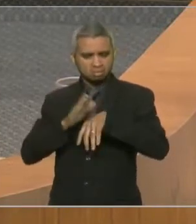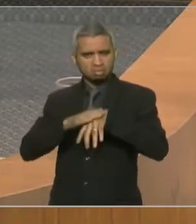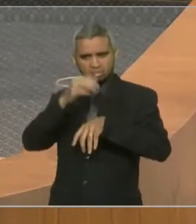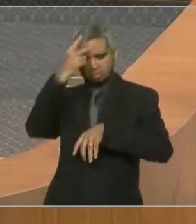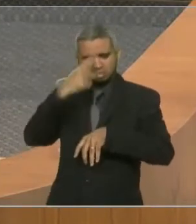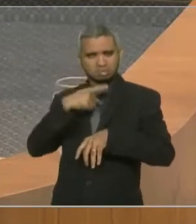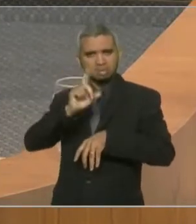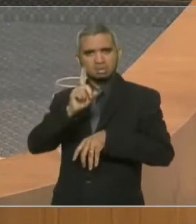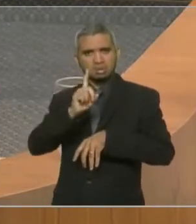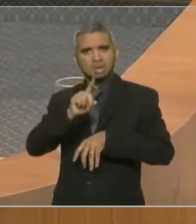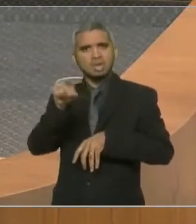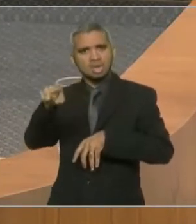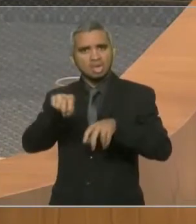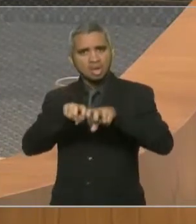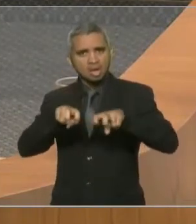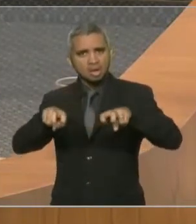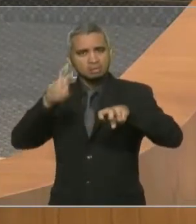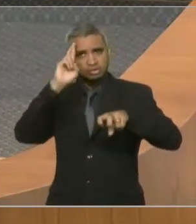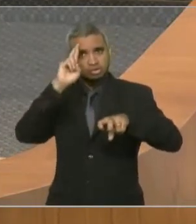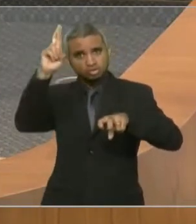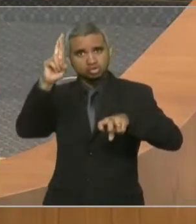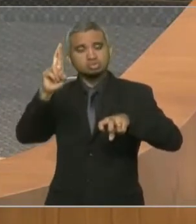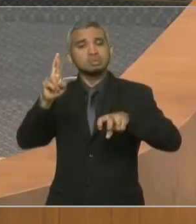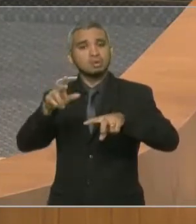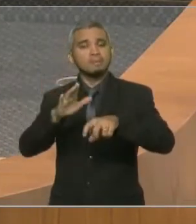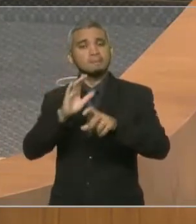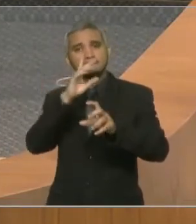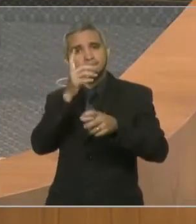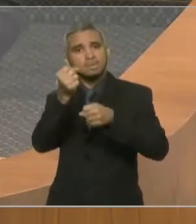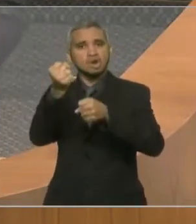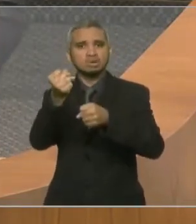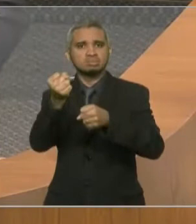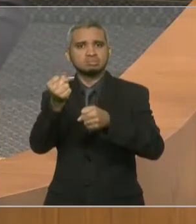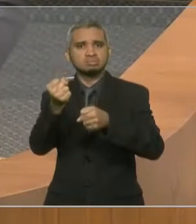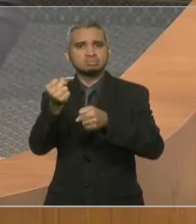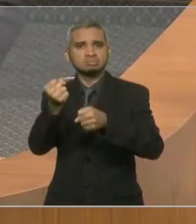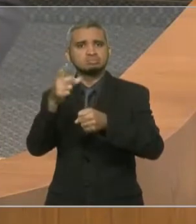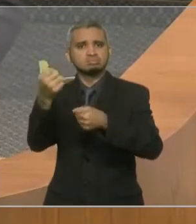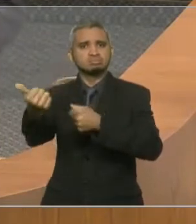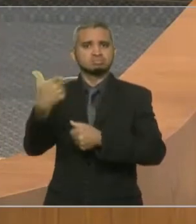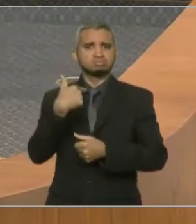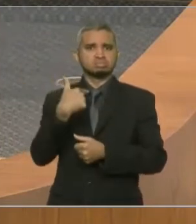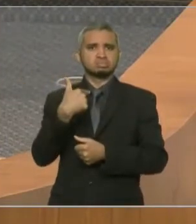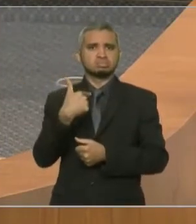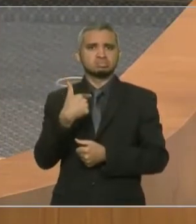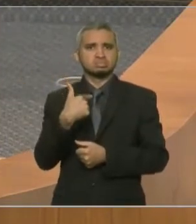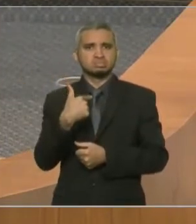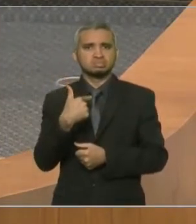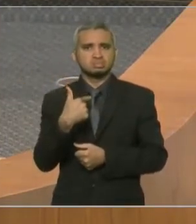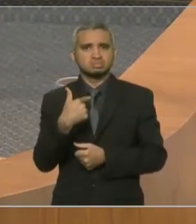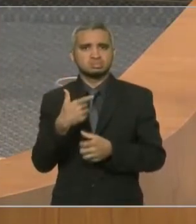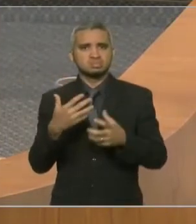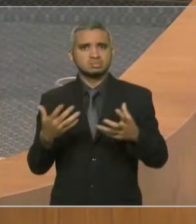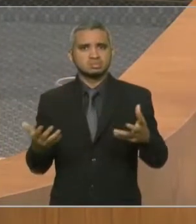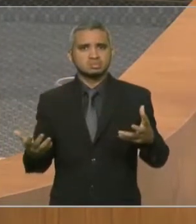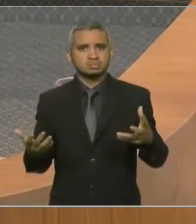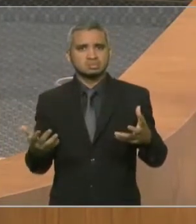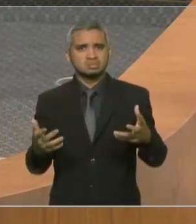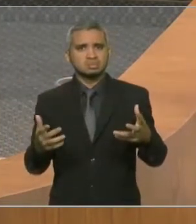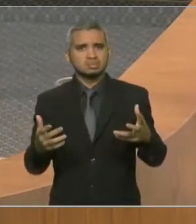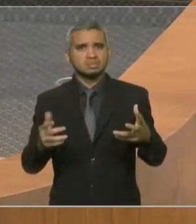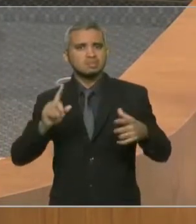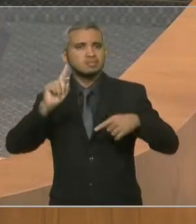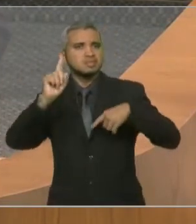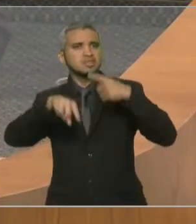improbidade administrativa. Daqui a pouco nós vamos vir a esta casa para criar semana de consciência de não sei o